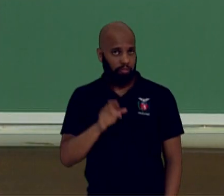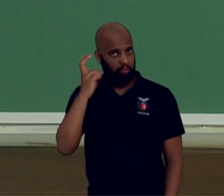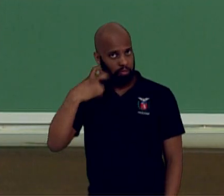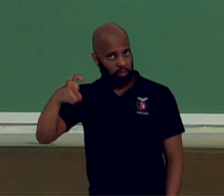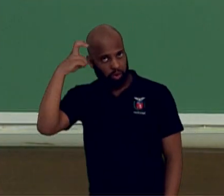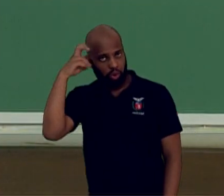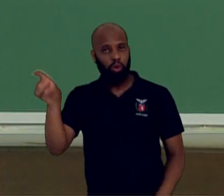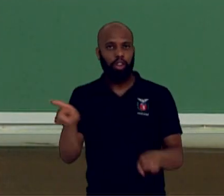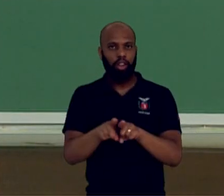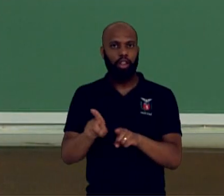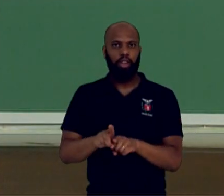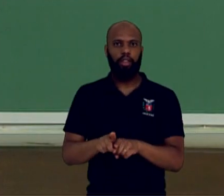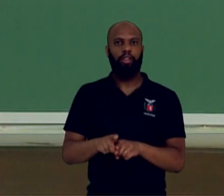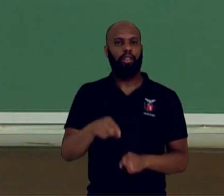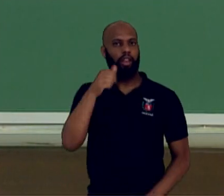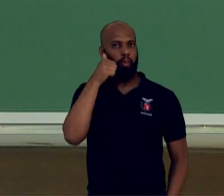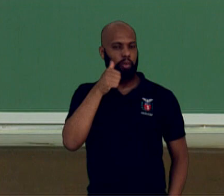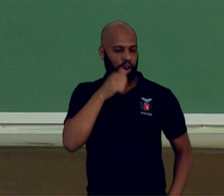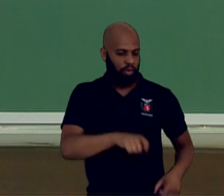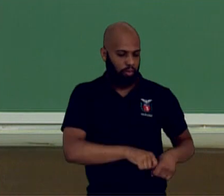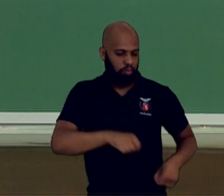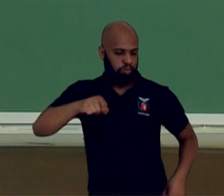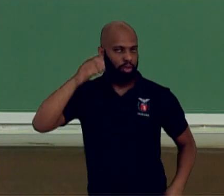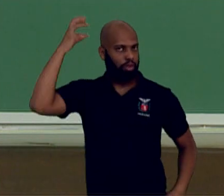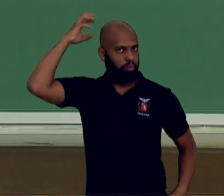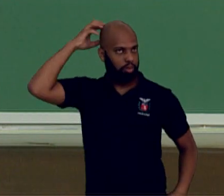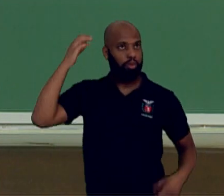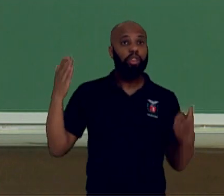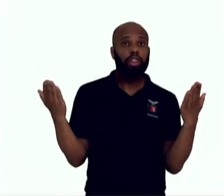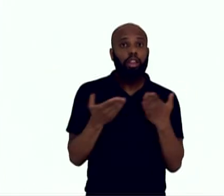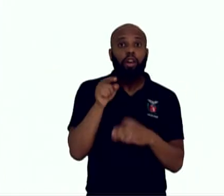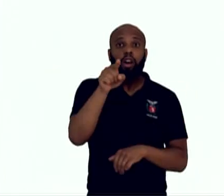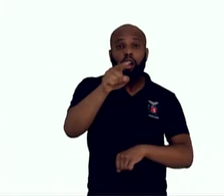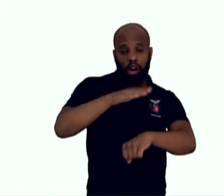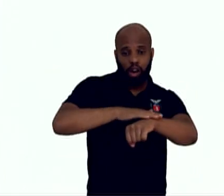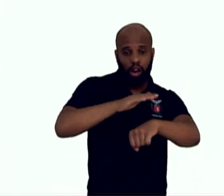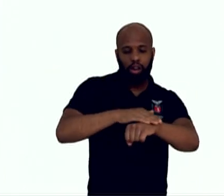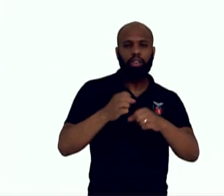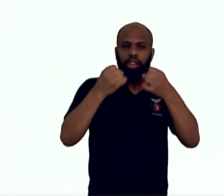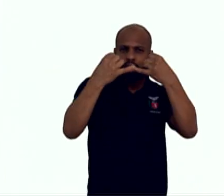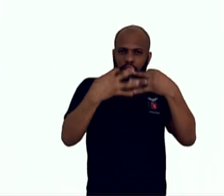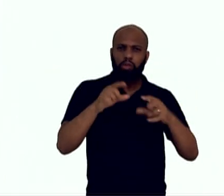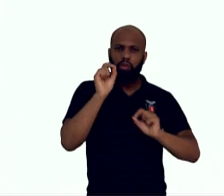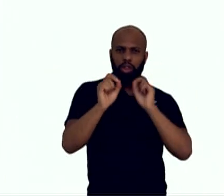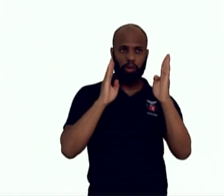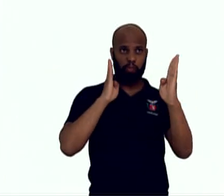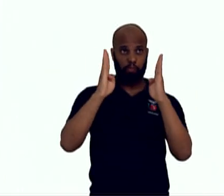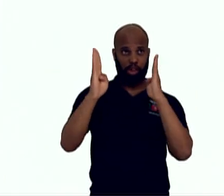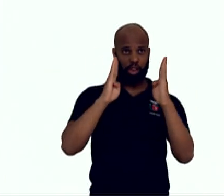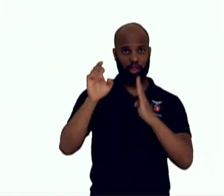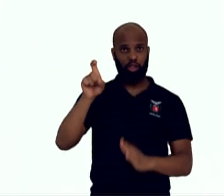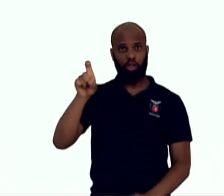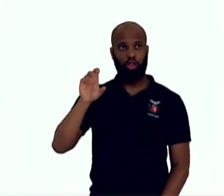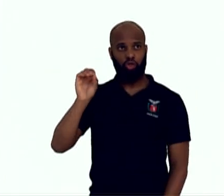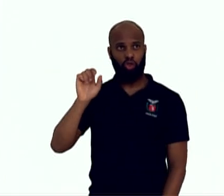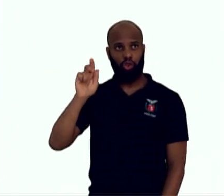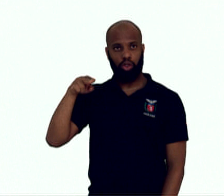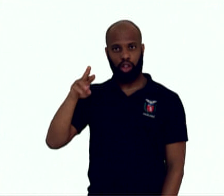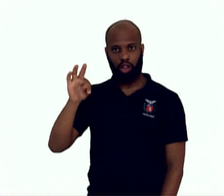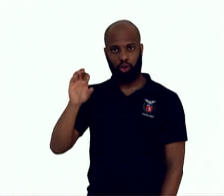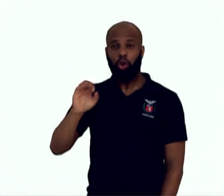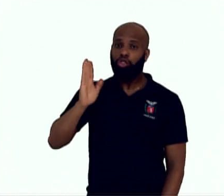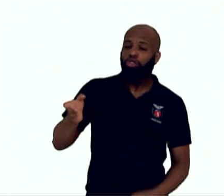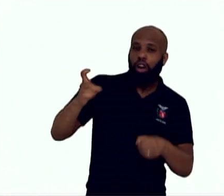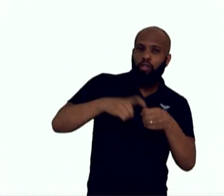cultural, histórica aqui das mulheres samurais. Fica com vocês aí. Explica o que foi o período shogunato, daqui a pouquinho voltamos